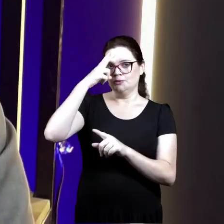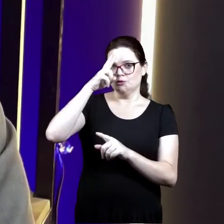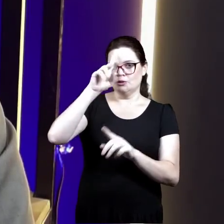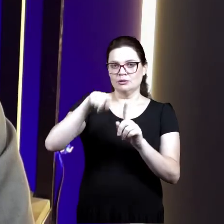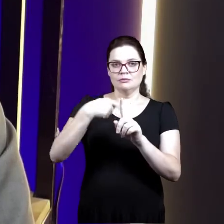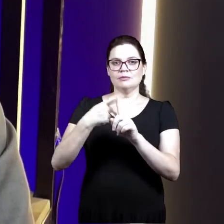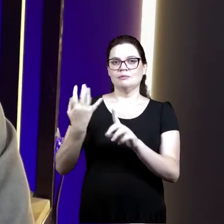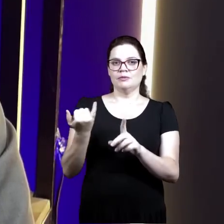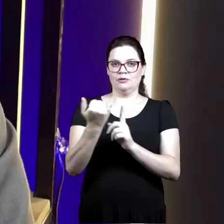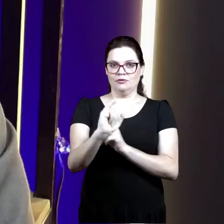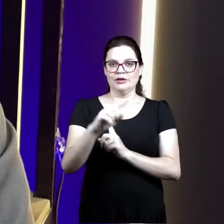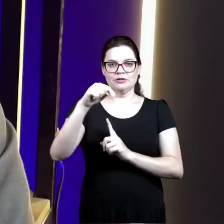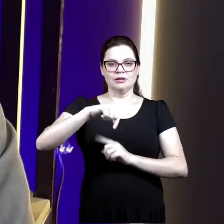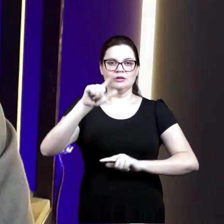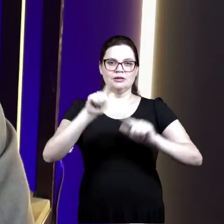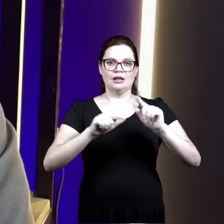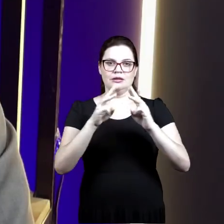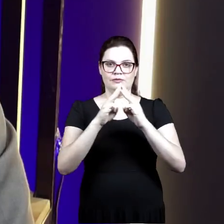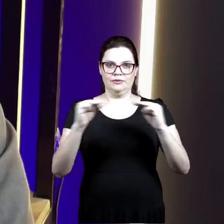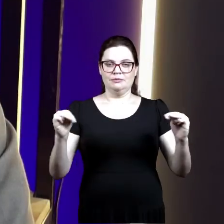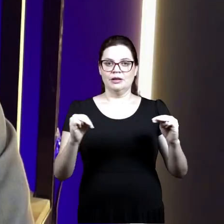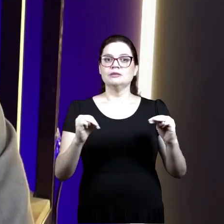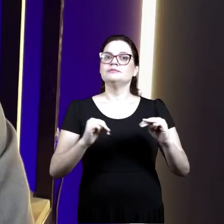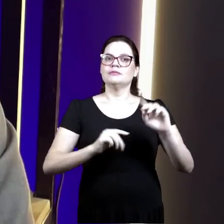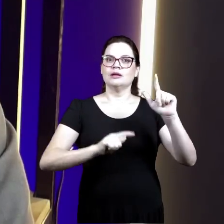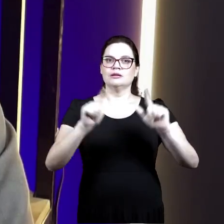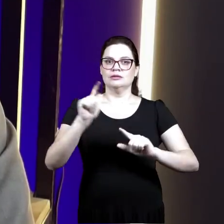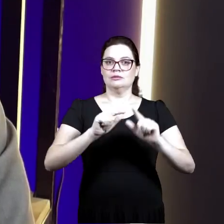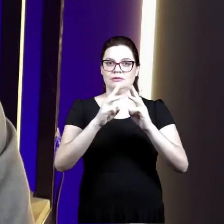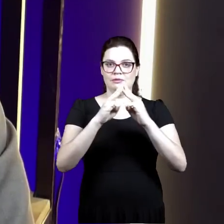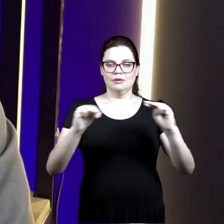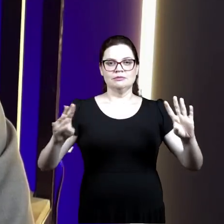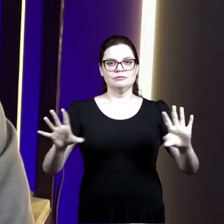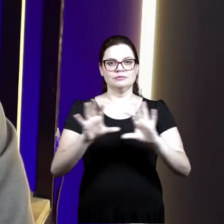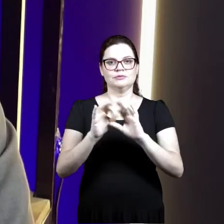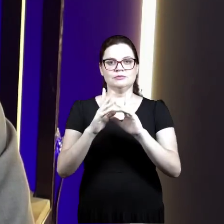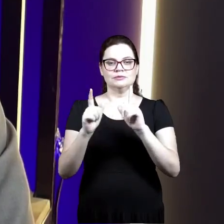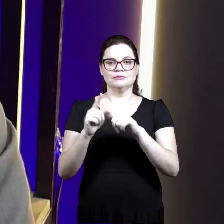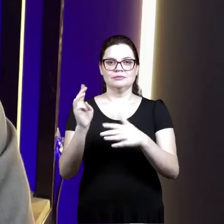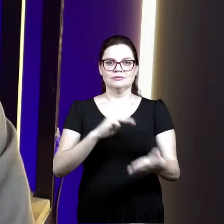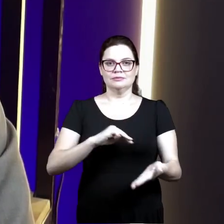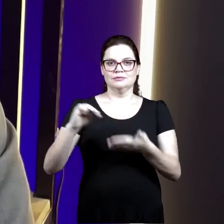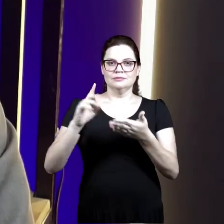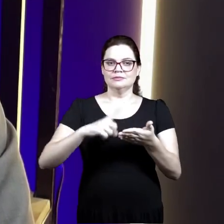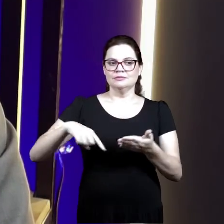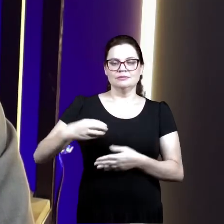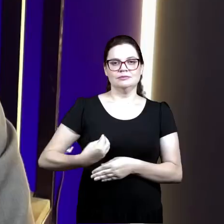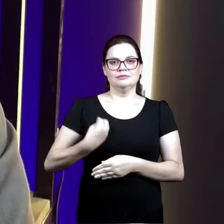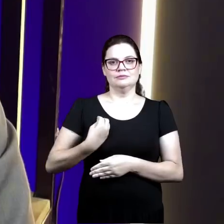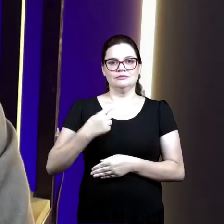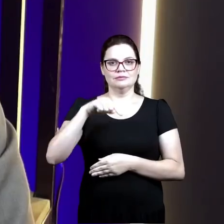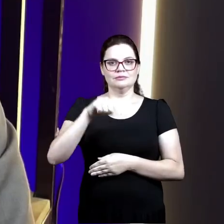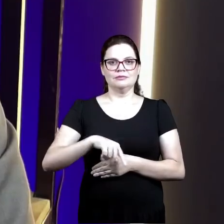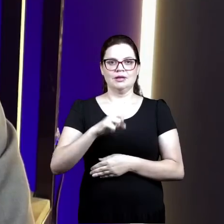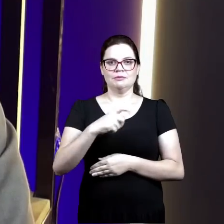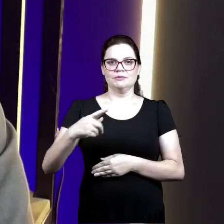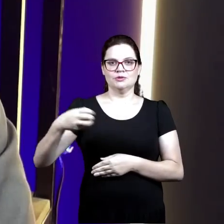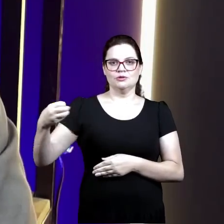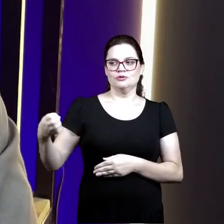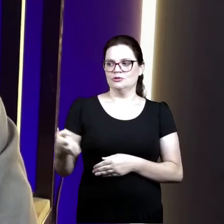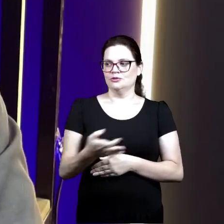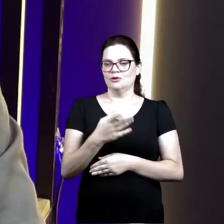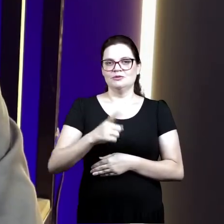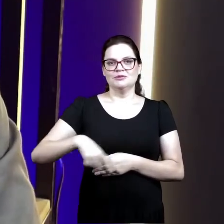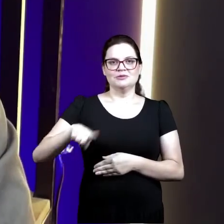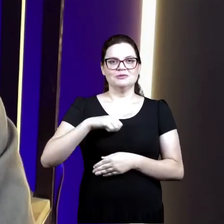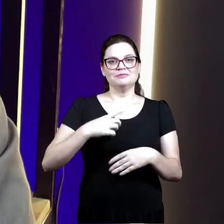Manaim, e a TV Manaim está vinculada à Igreja Cristã Maranata. Nós estamos aqui com mais um episódio desse programa,